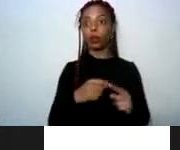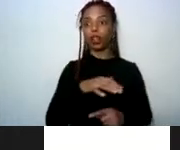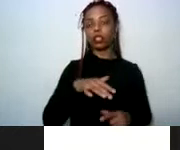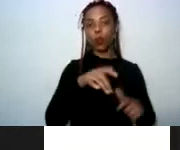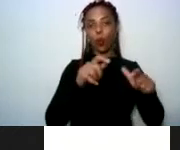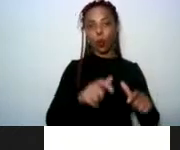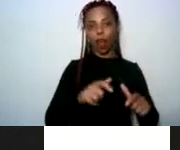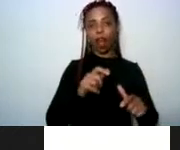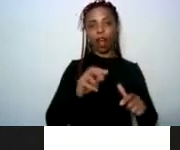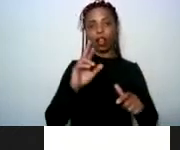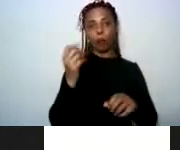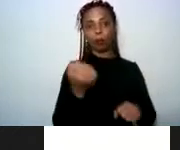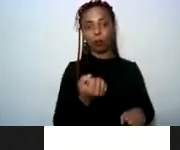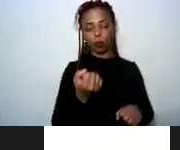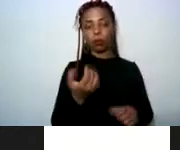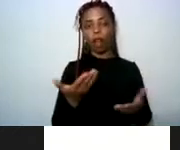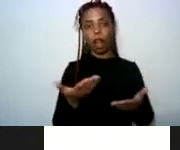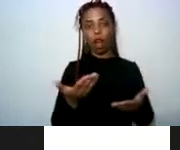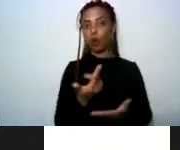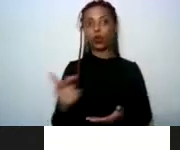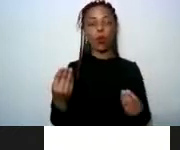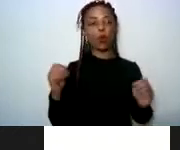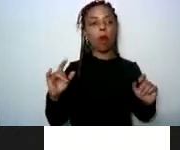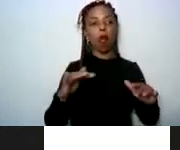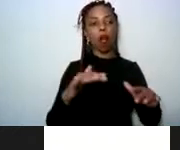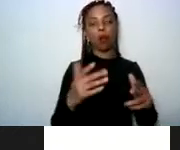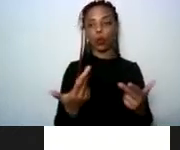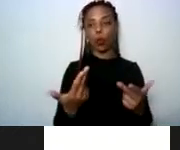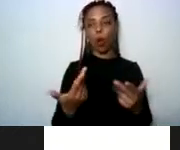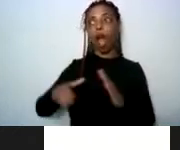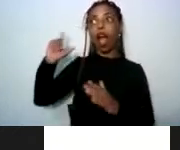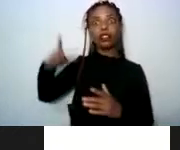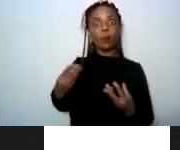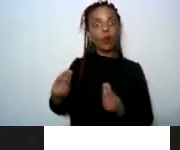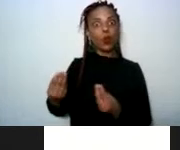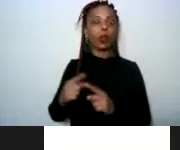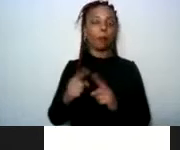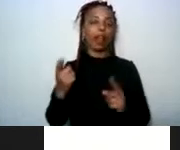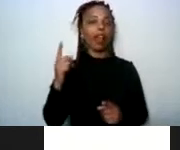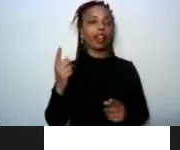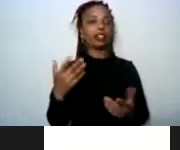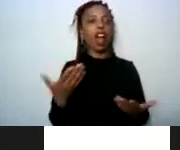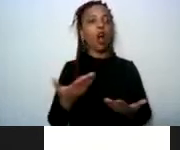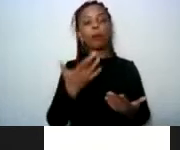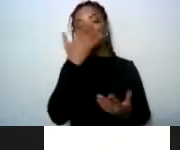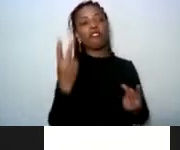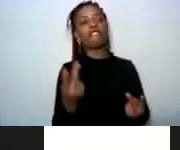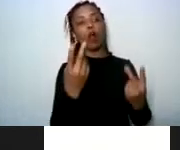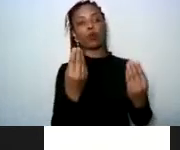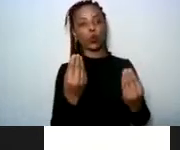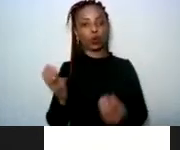ela não é tão ocupada quanto já foi e não é tão quista tão bem quista pela elite